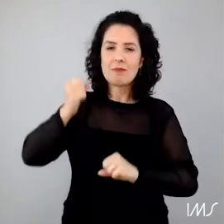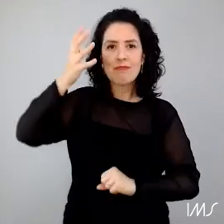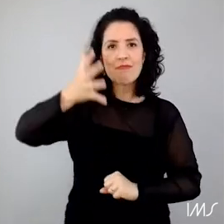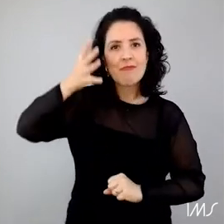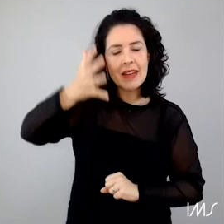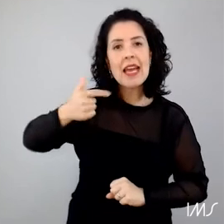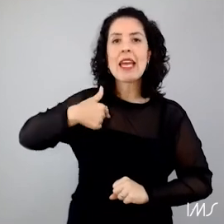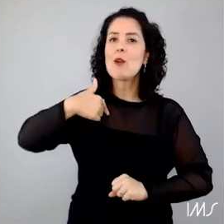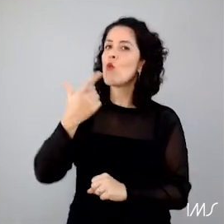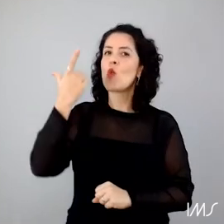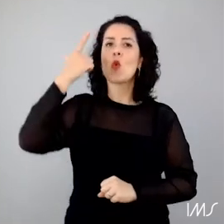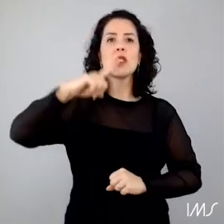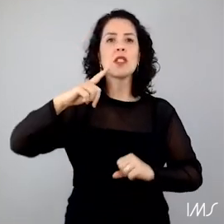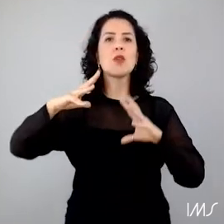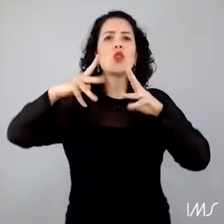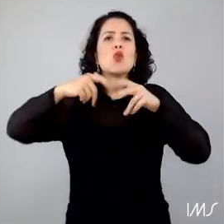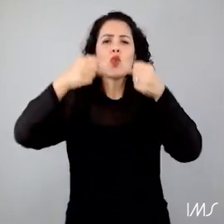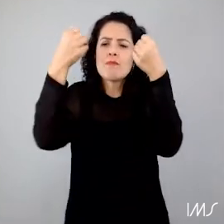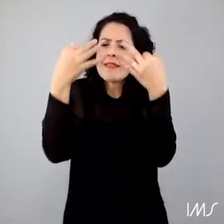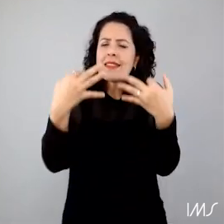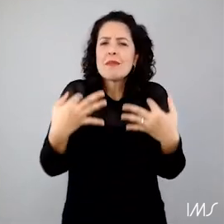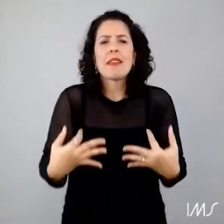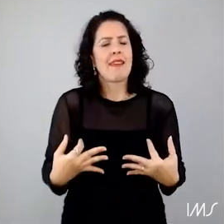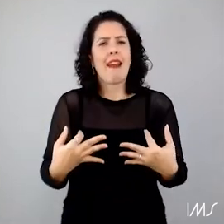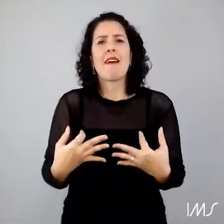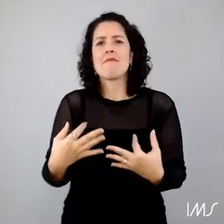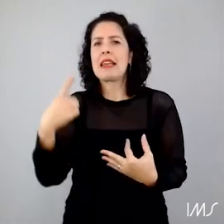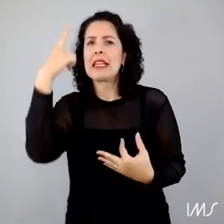consiga expor minhas ideias, pelo menos